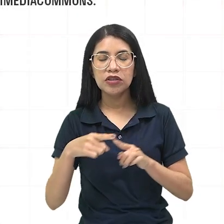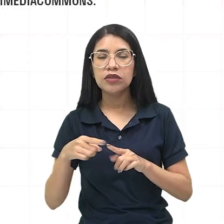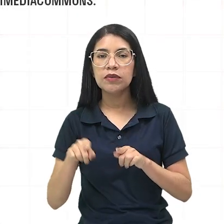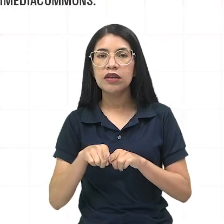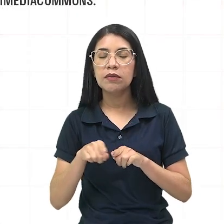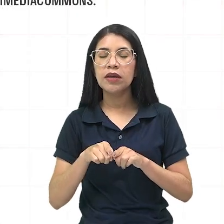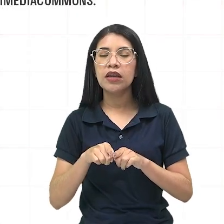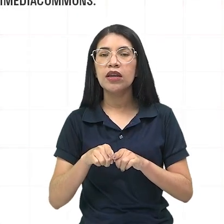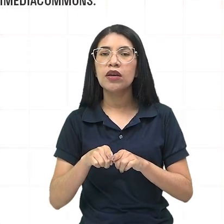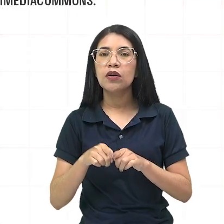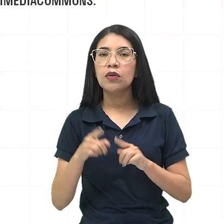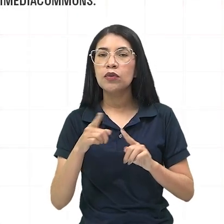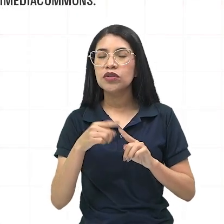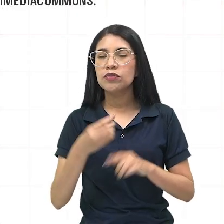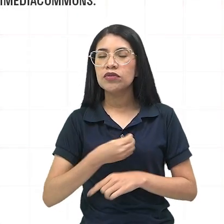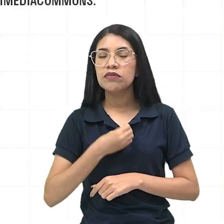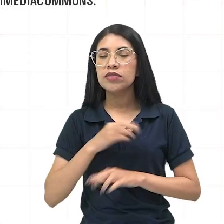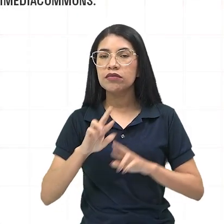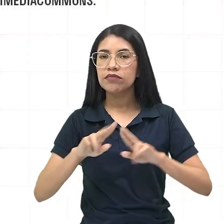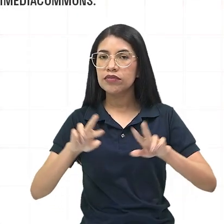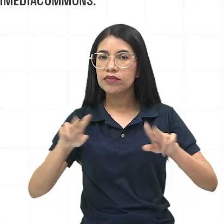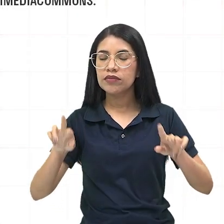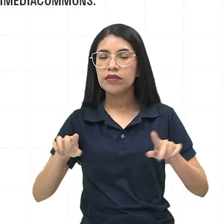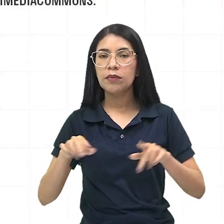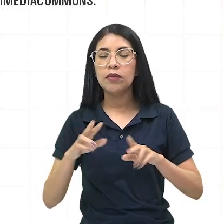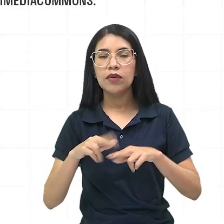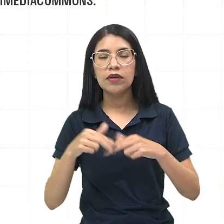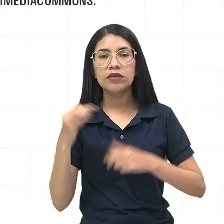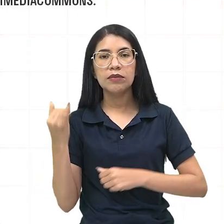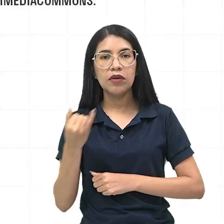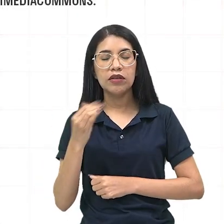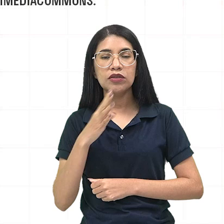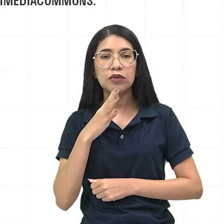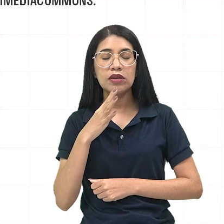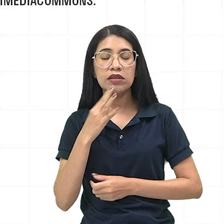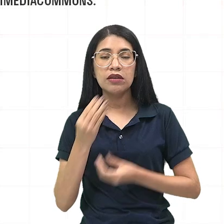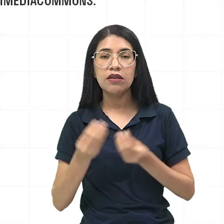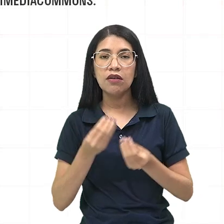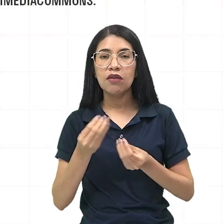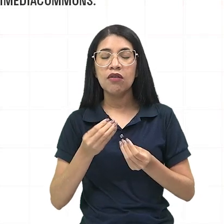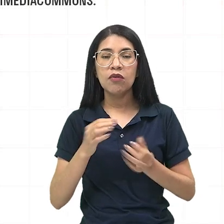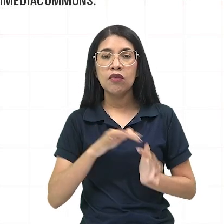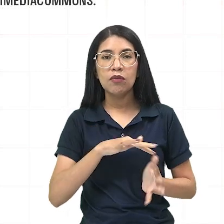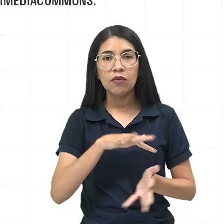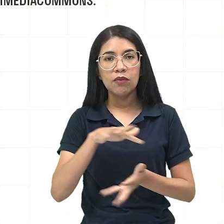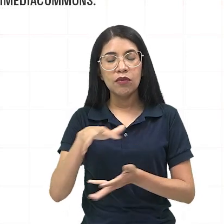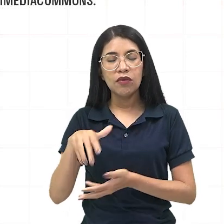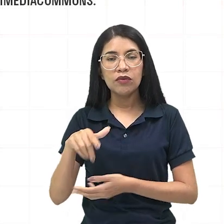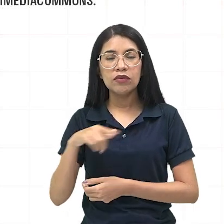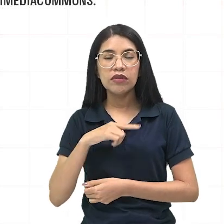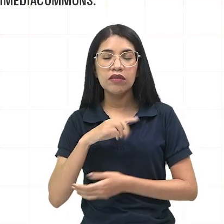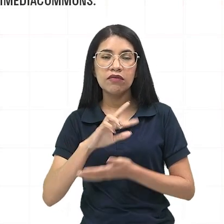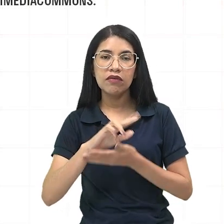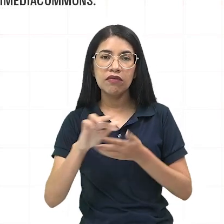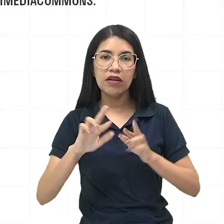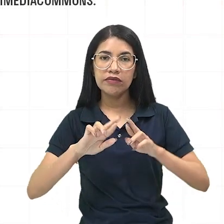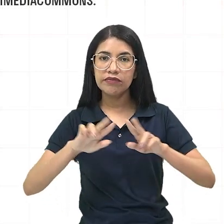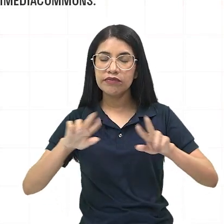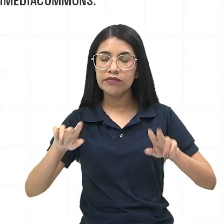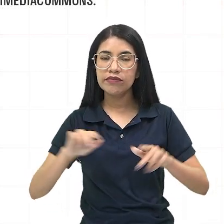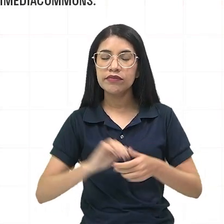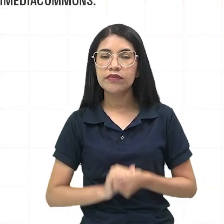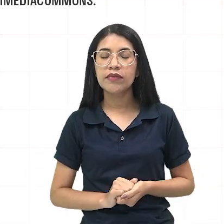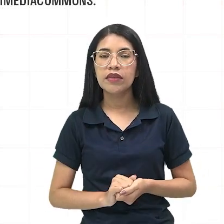tem um estilo de vida diferente. E é muito importante conhecer o que acontece no mundo, que tem pessoas que estão com uma trajetória